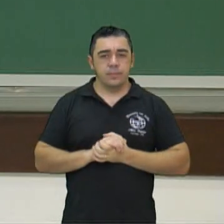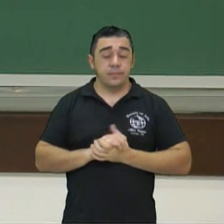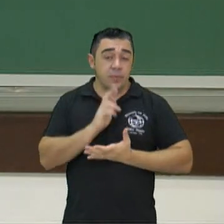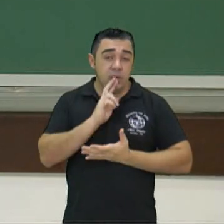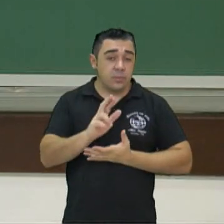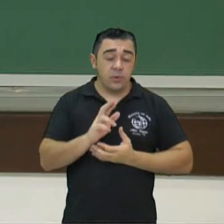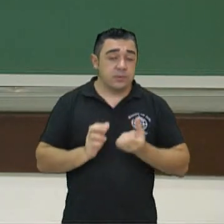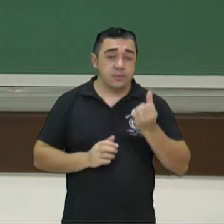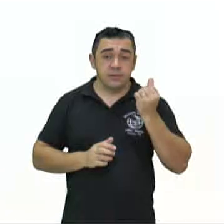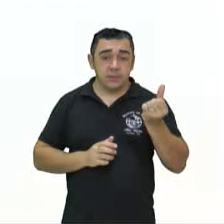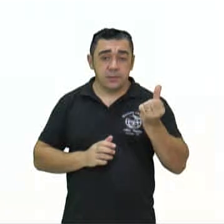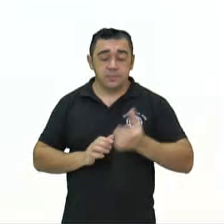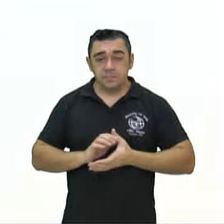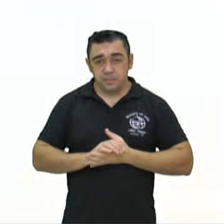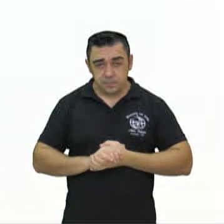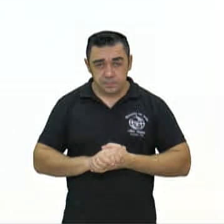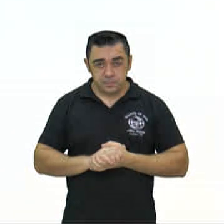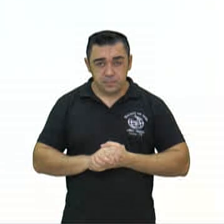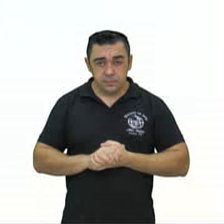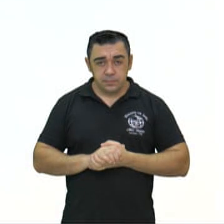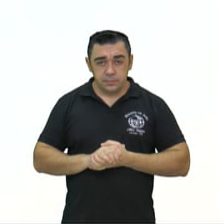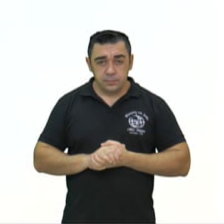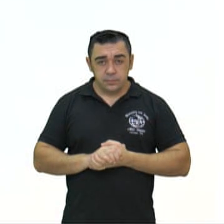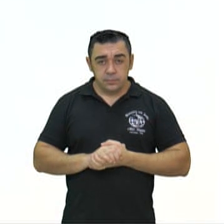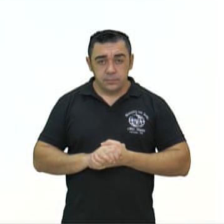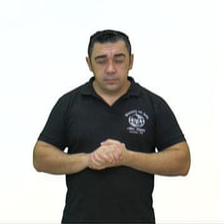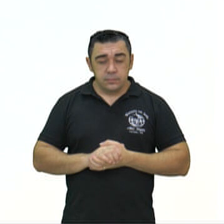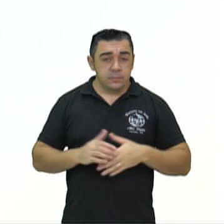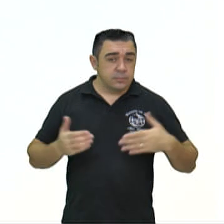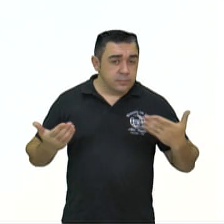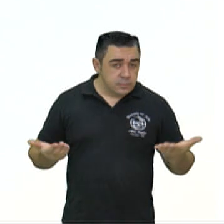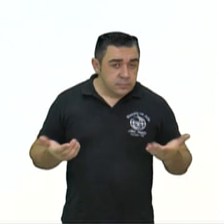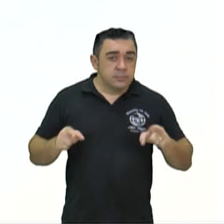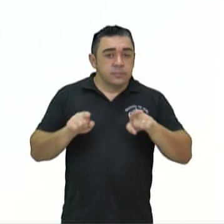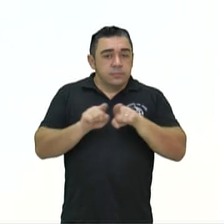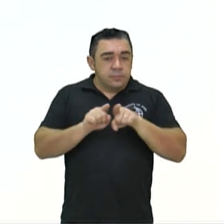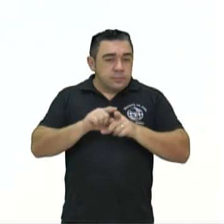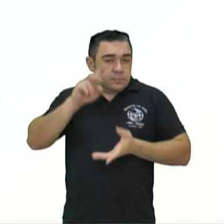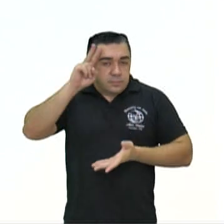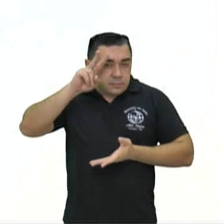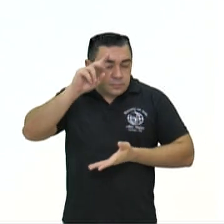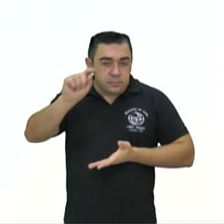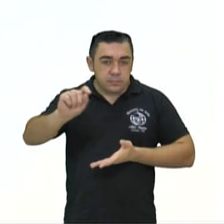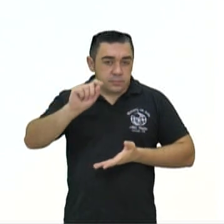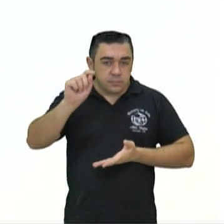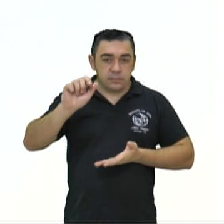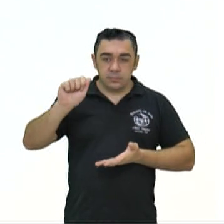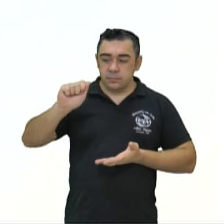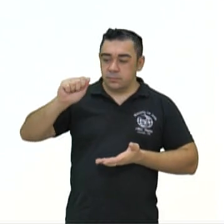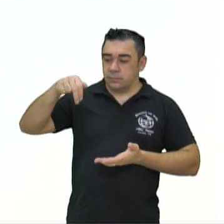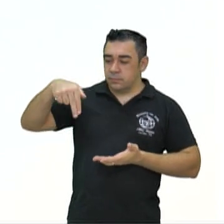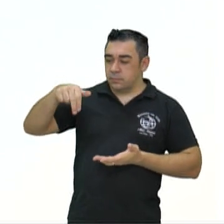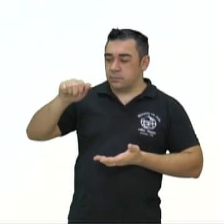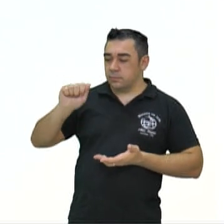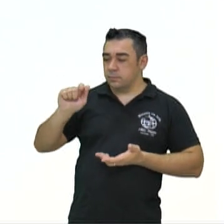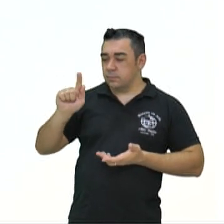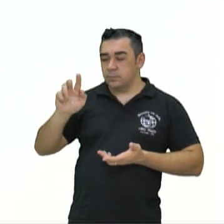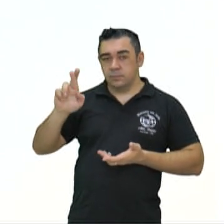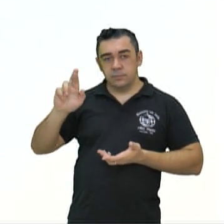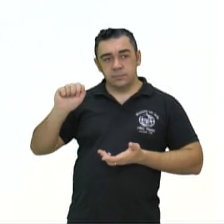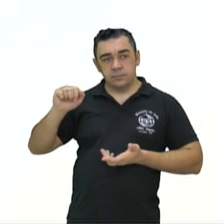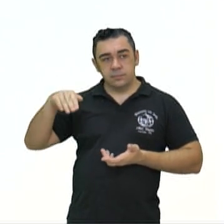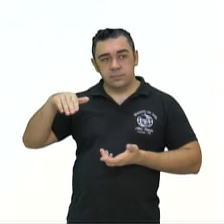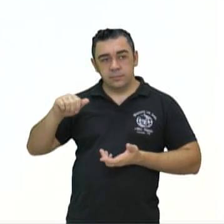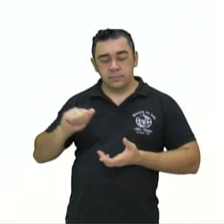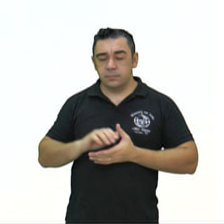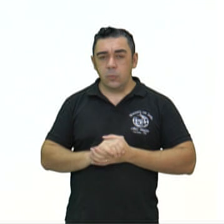vai resultar em 6. E também vamos relembrar sobre os anagramas. O que é um